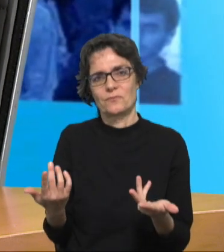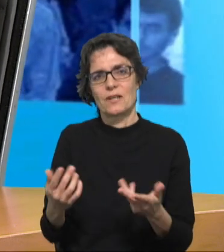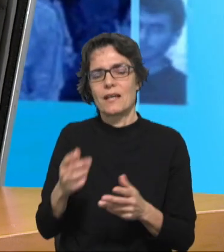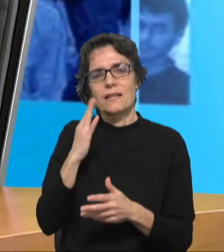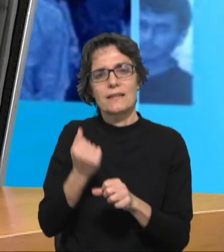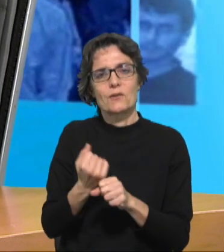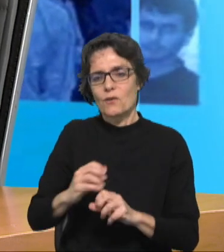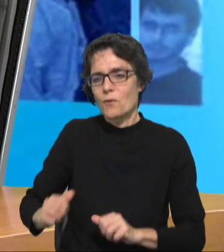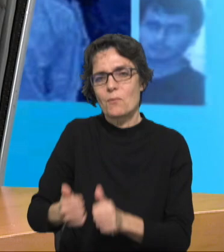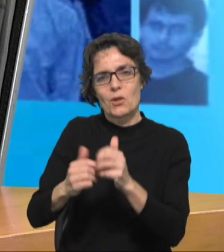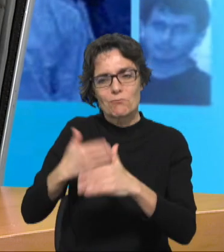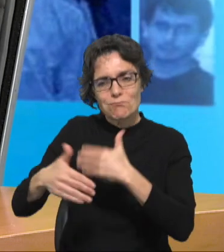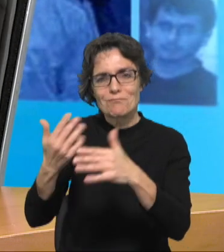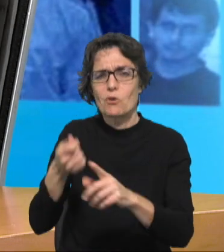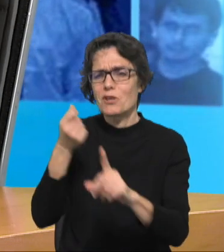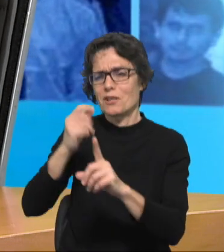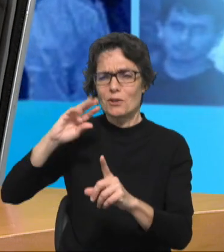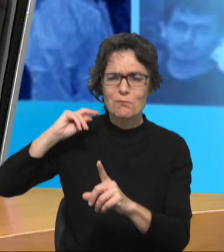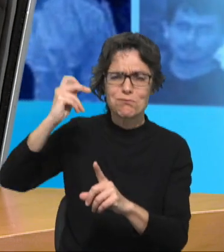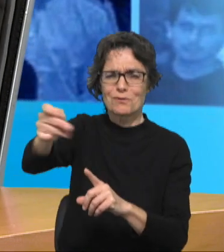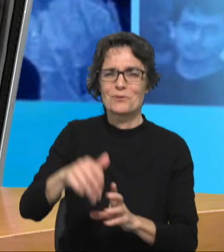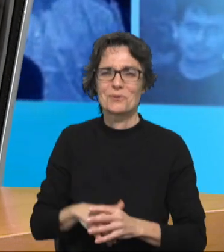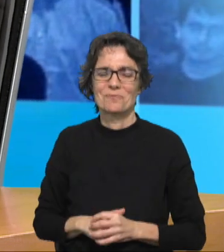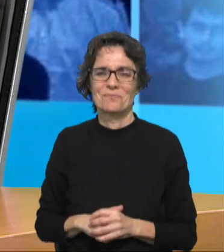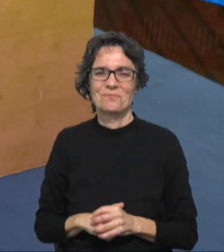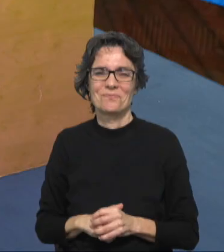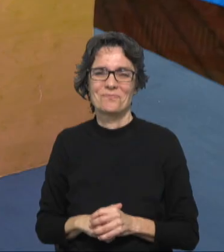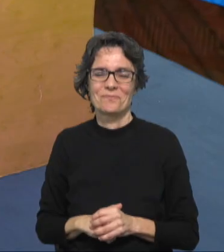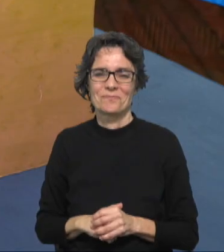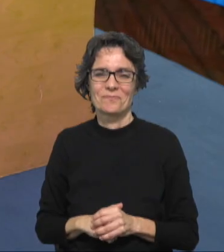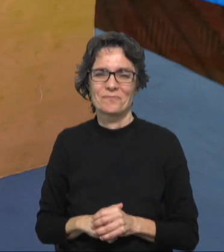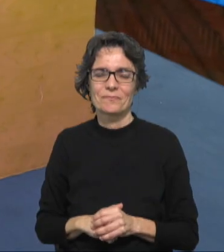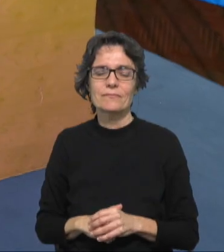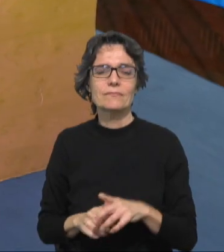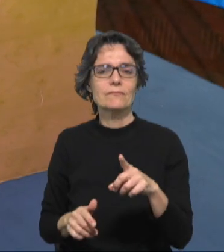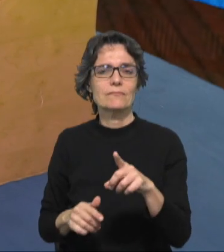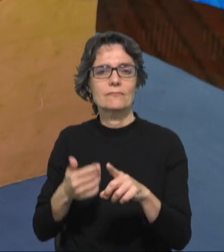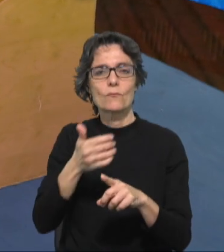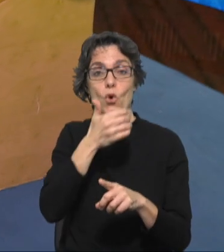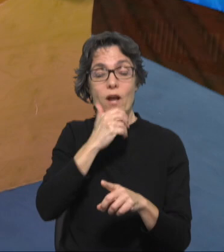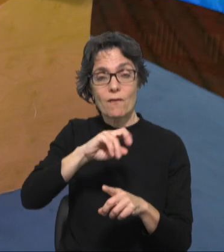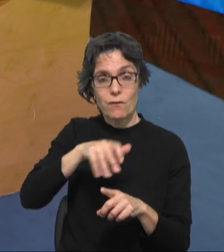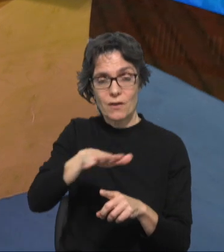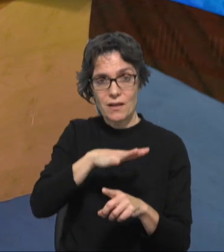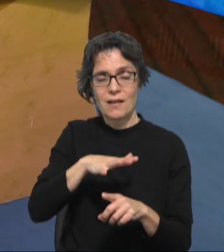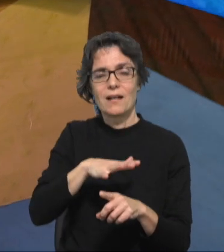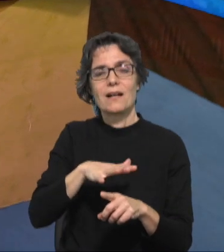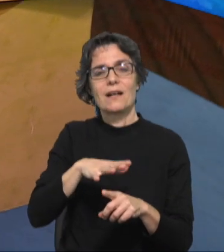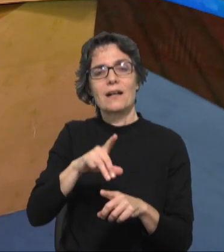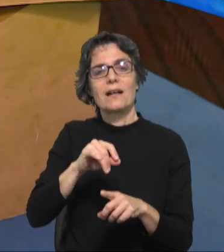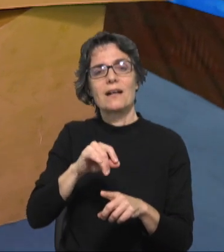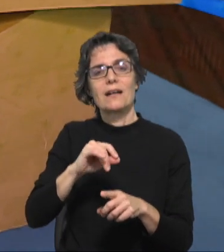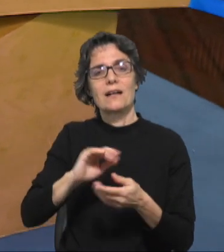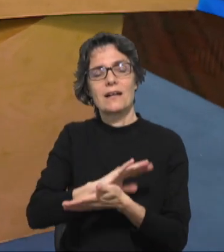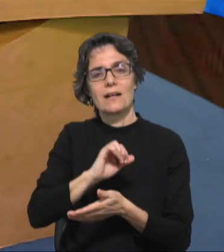dias. Sabemos que é o desafio para os 200 anos. É um jornal da cidade de Évora, mas um jornal da Arquidiocese